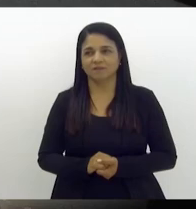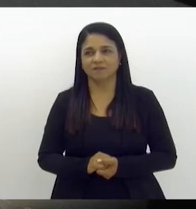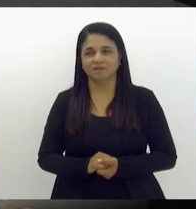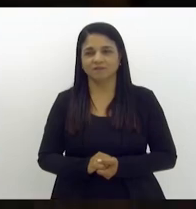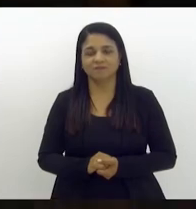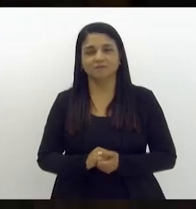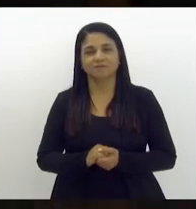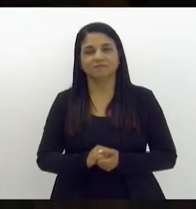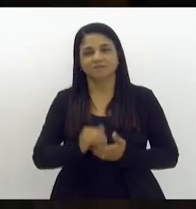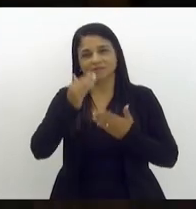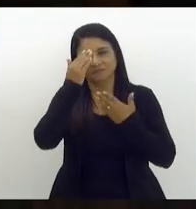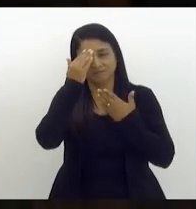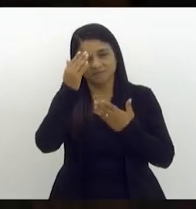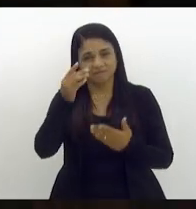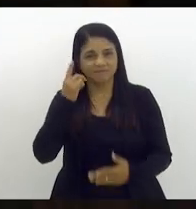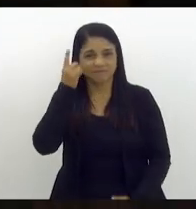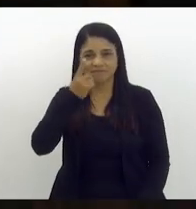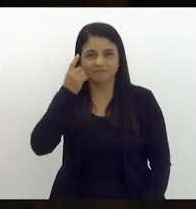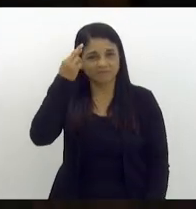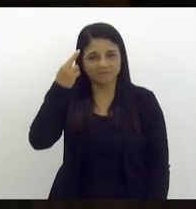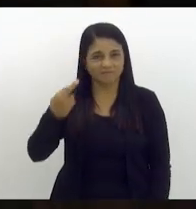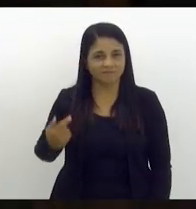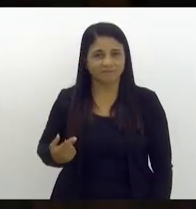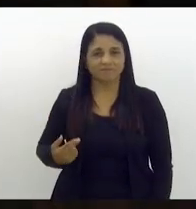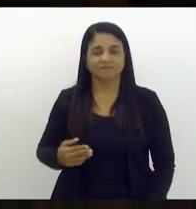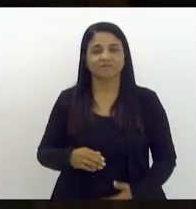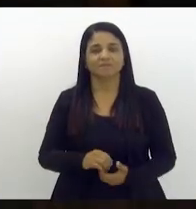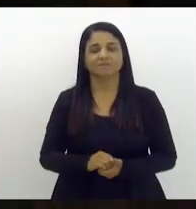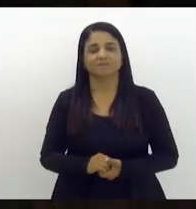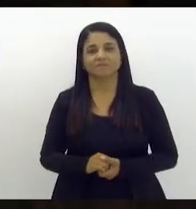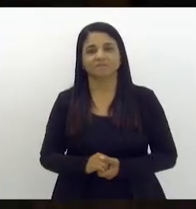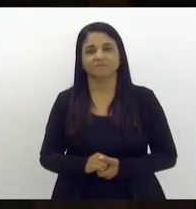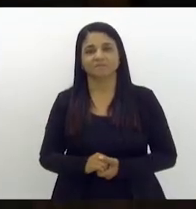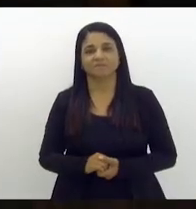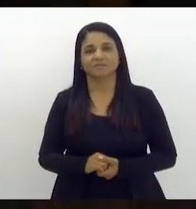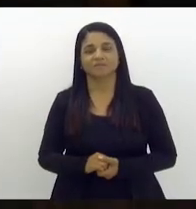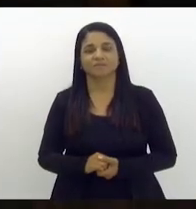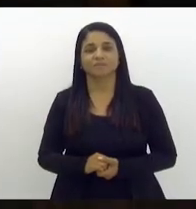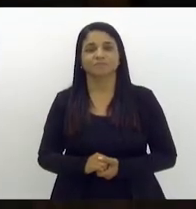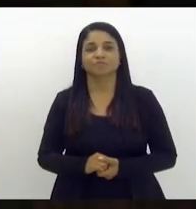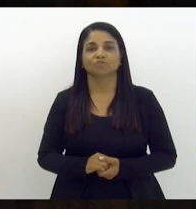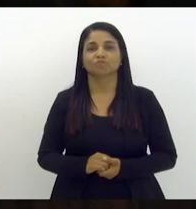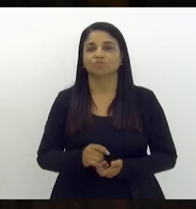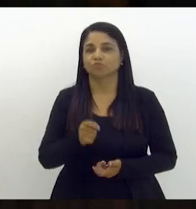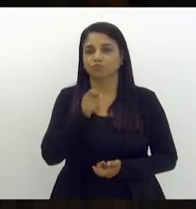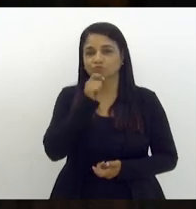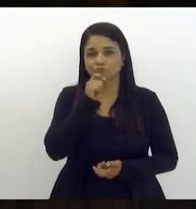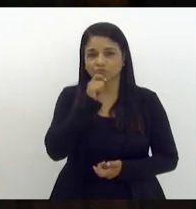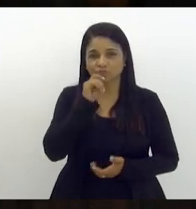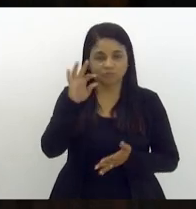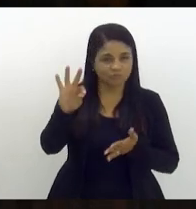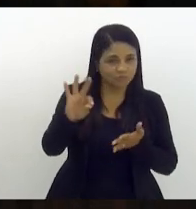Muito obrigado, deputada Renata Souza. Em não havendo mais